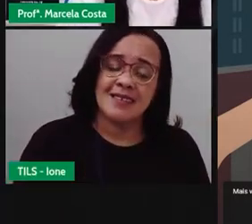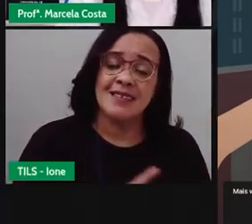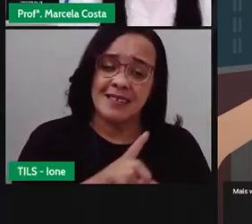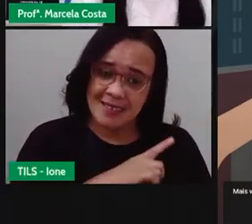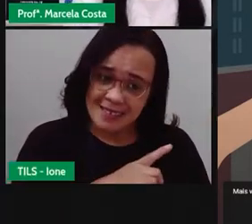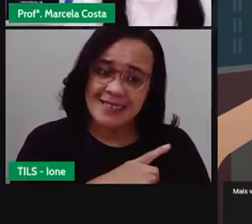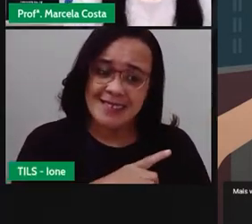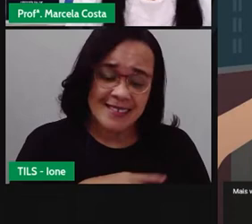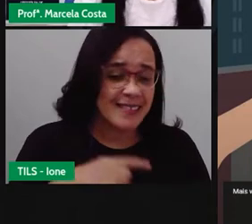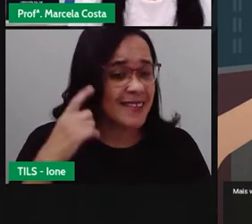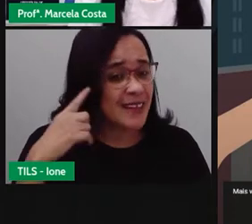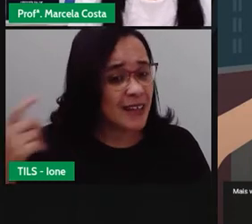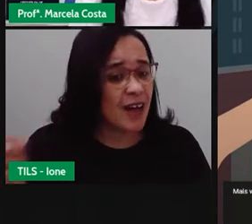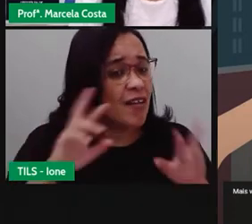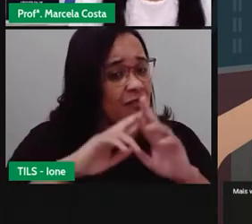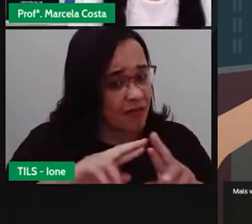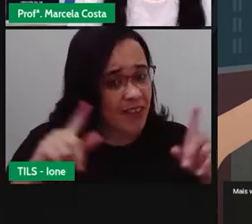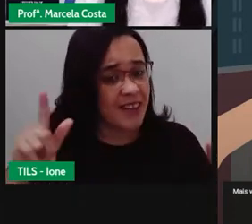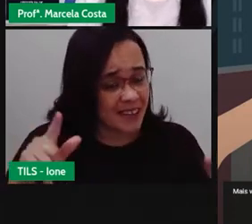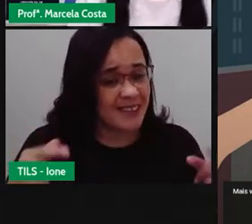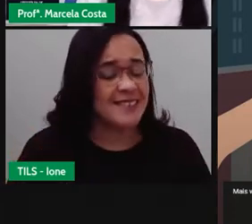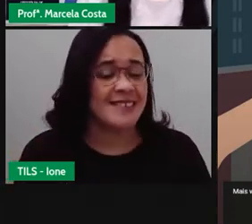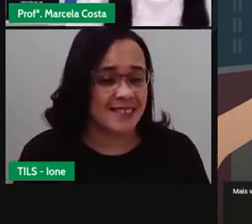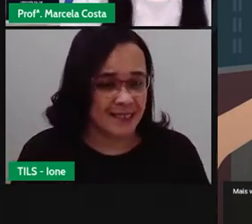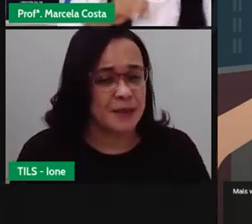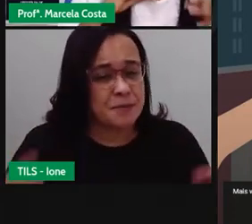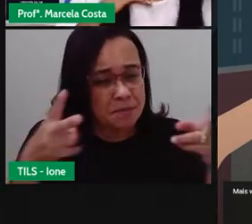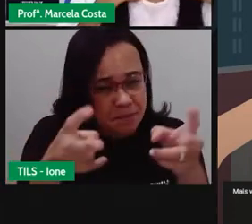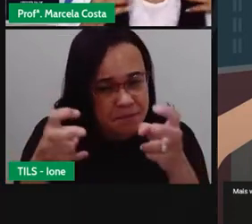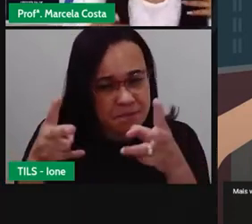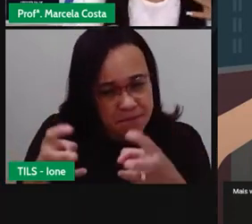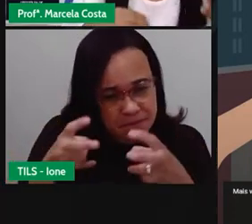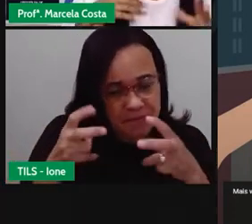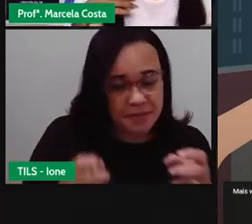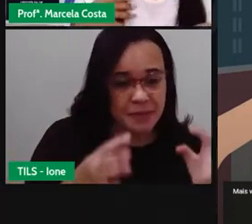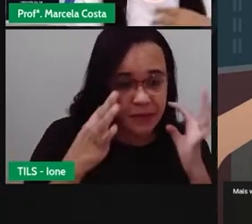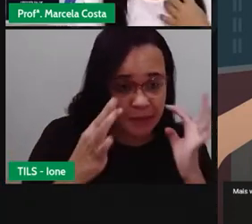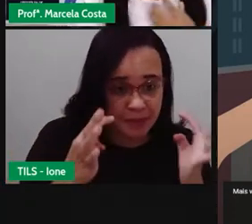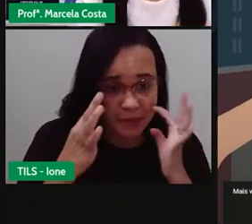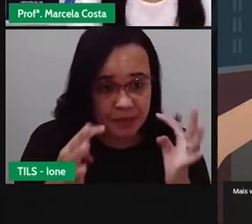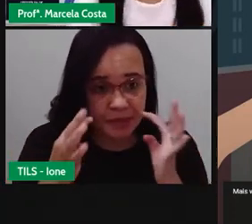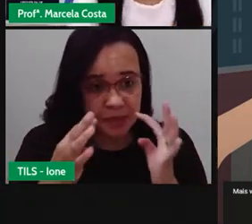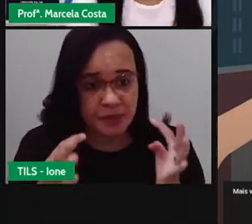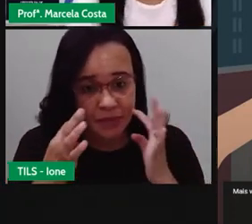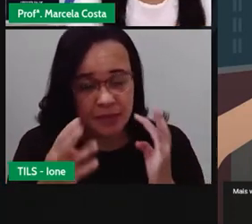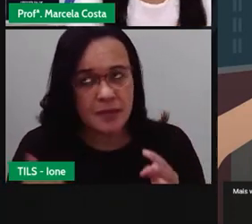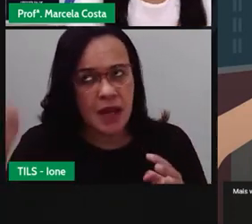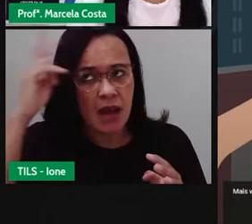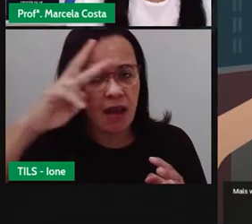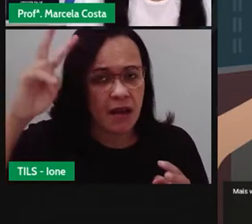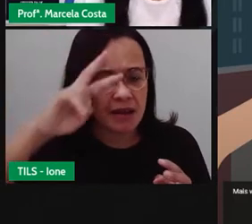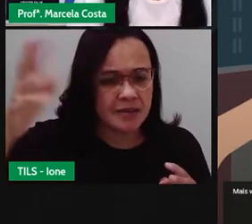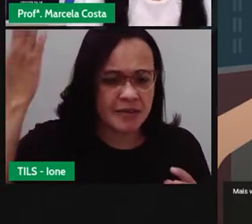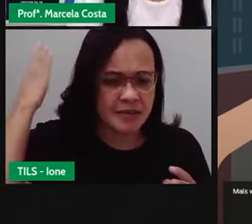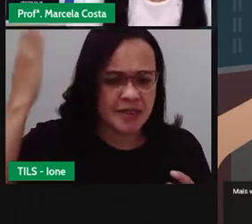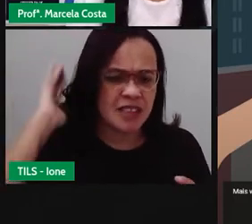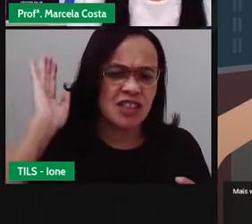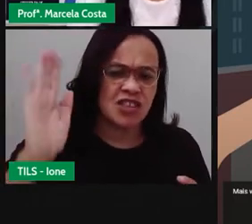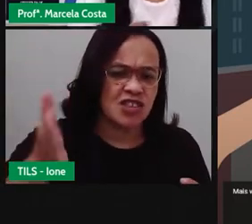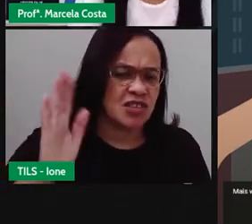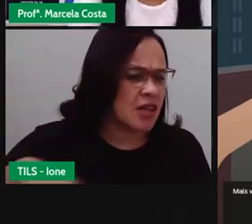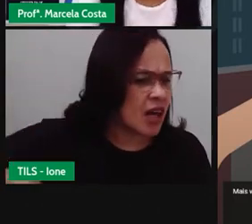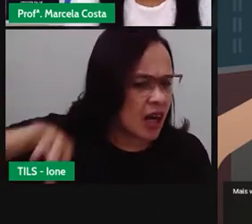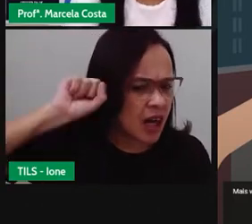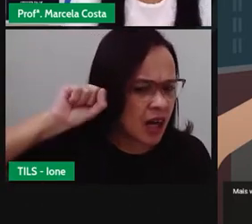Agora que vocês já reconheceram aí o som desses instrumentos, vocês se lembram de já ter ouvido eles em